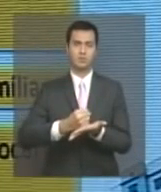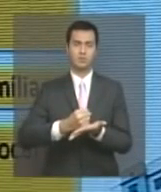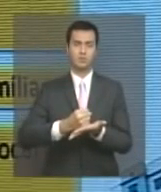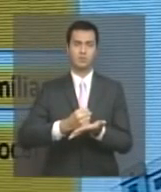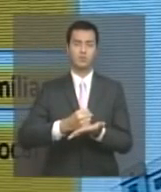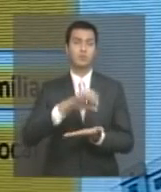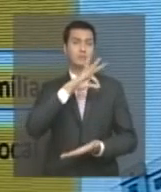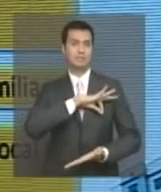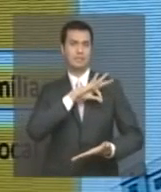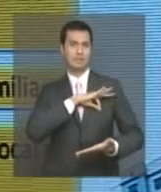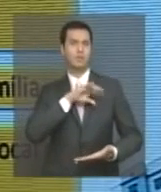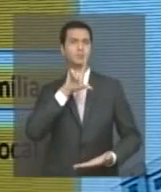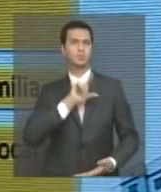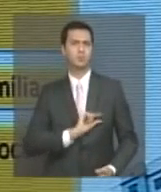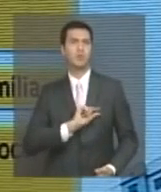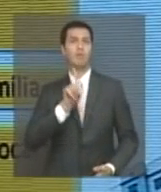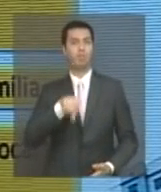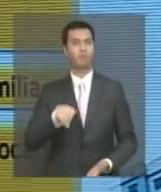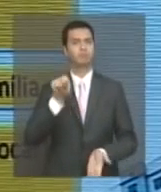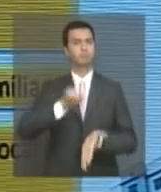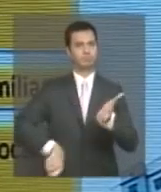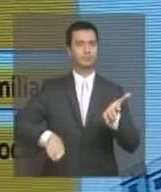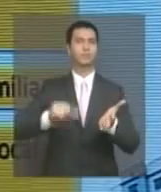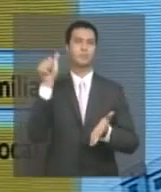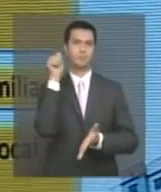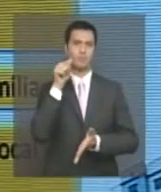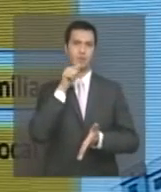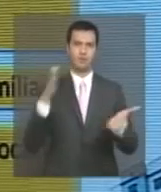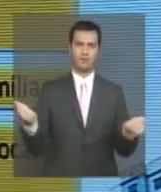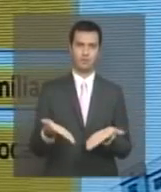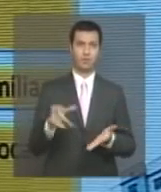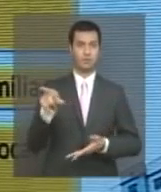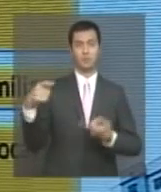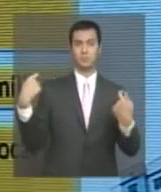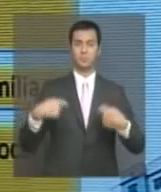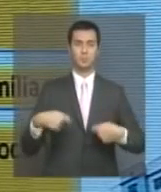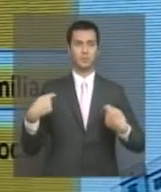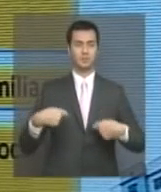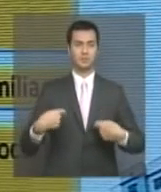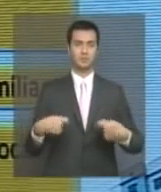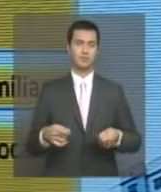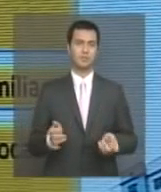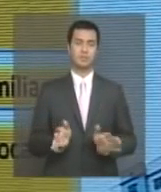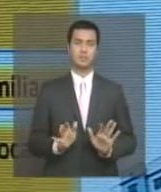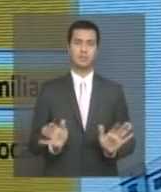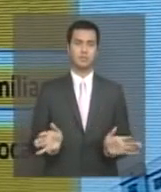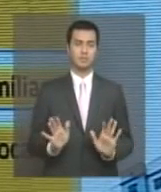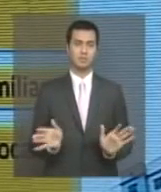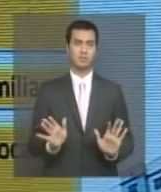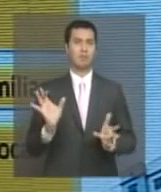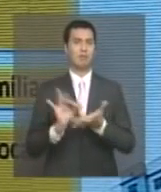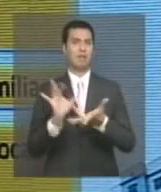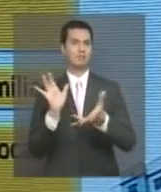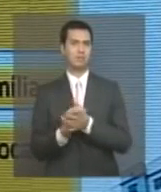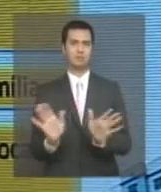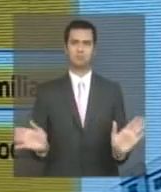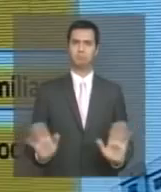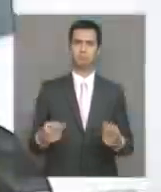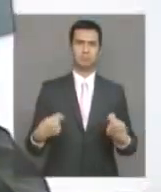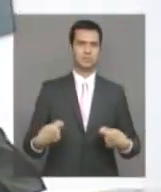na menor faixa de renda foram assinados por mulheres, que agora não precisam ter regularidade do Estado Civil para assinar